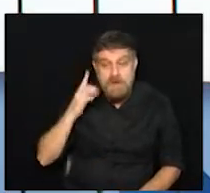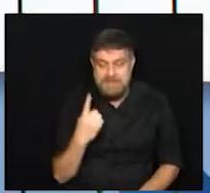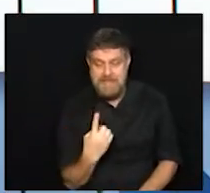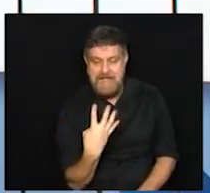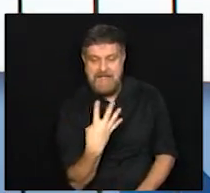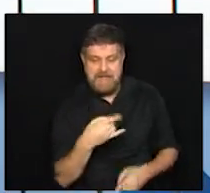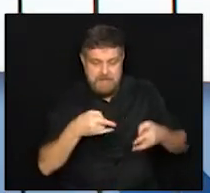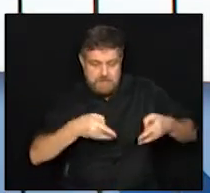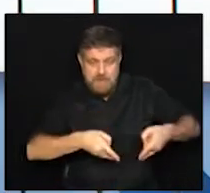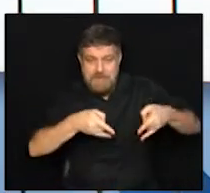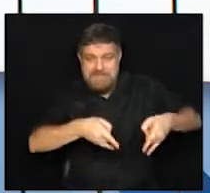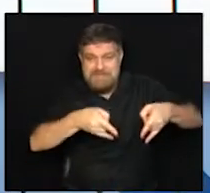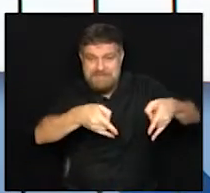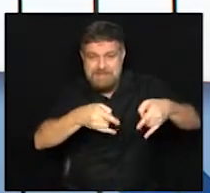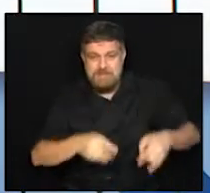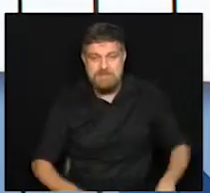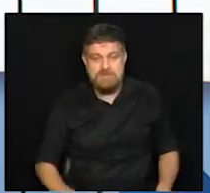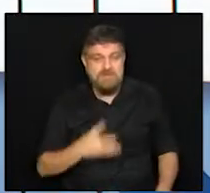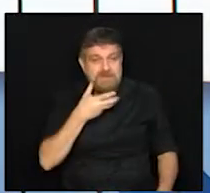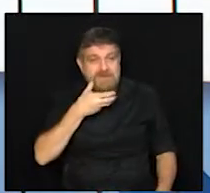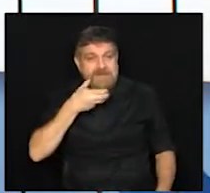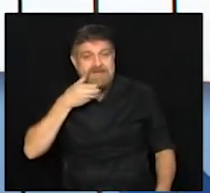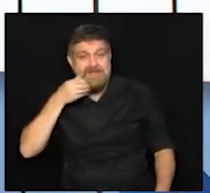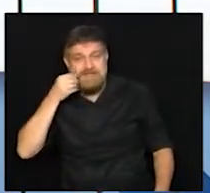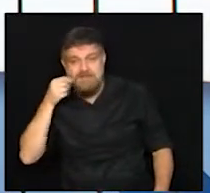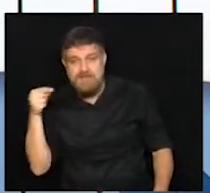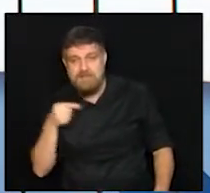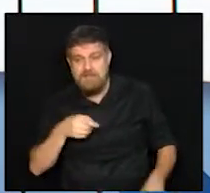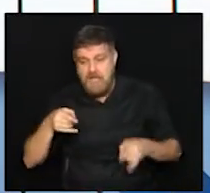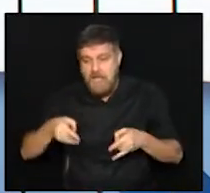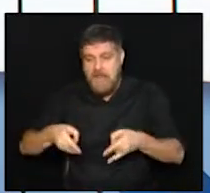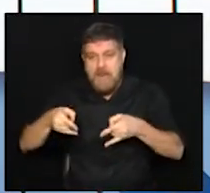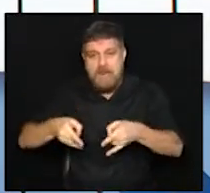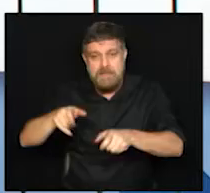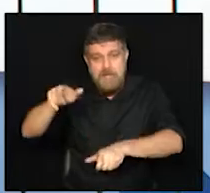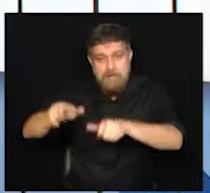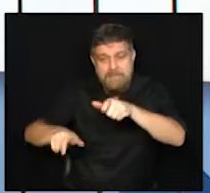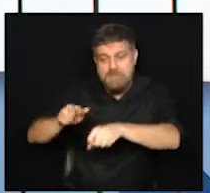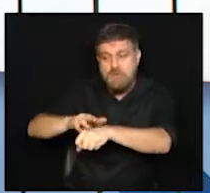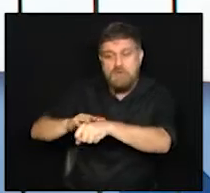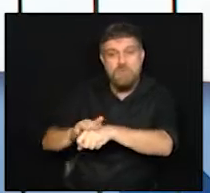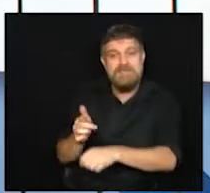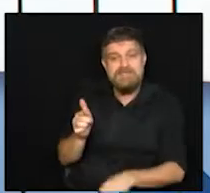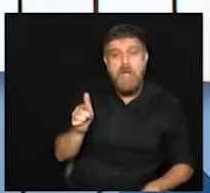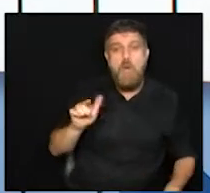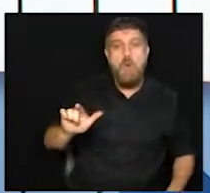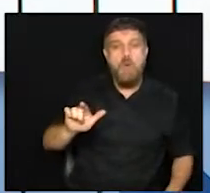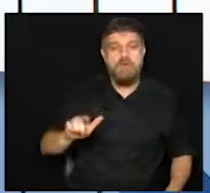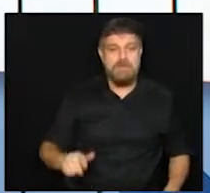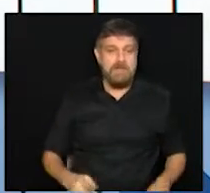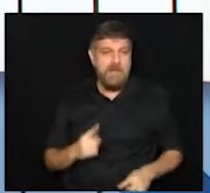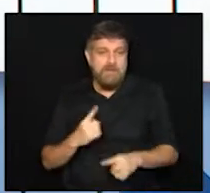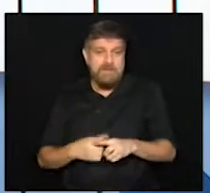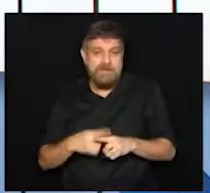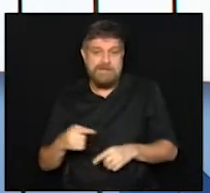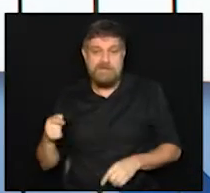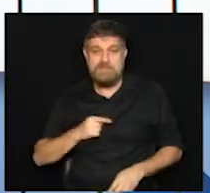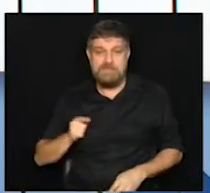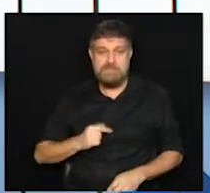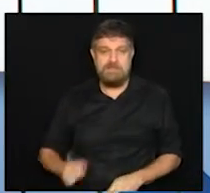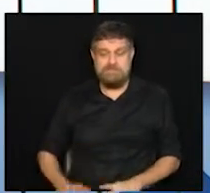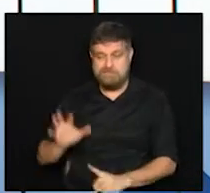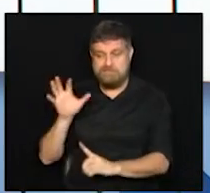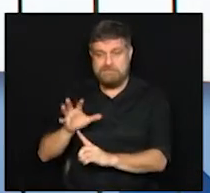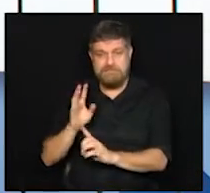desses leitos foram destinados para leitos com pacientes com outras doenças, medida para reduzir a pressão